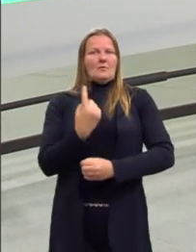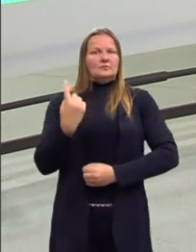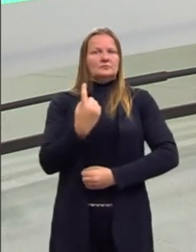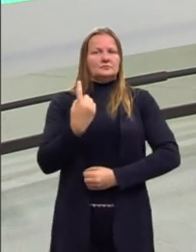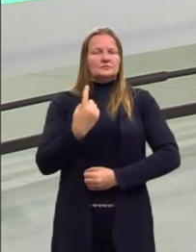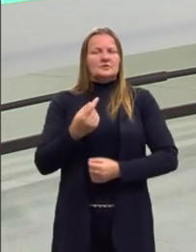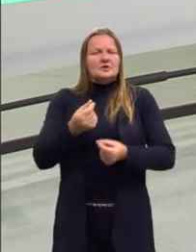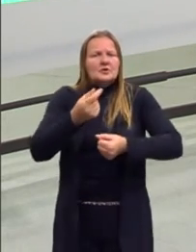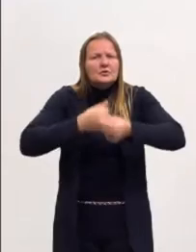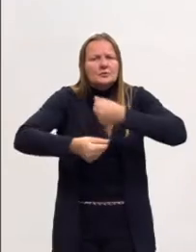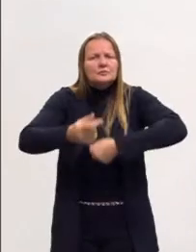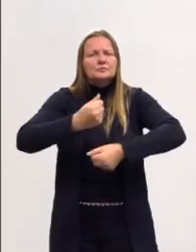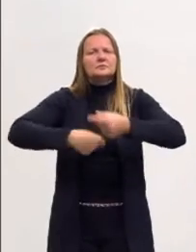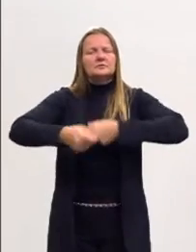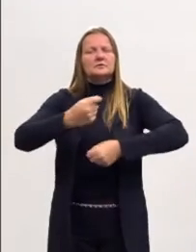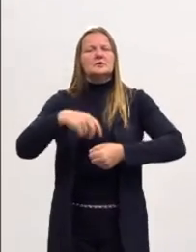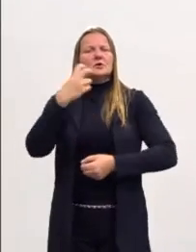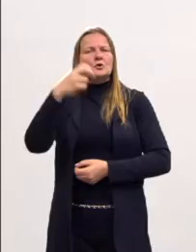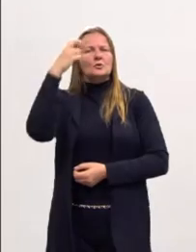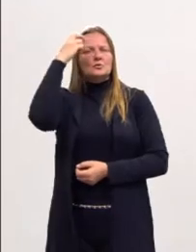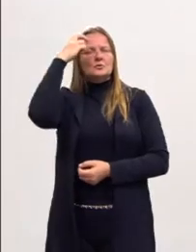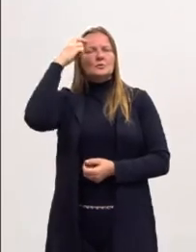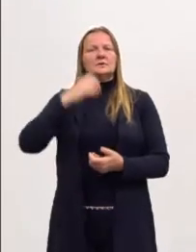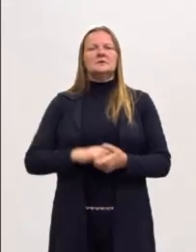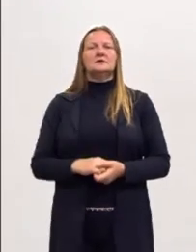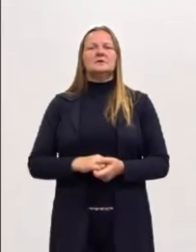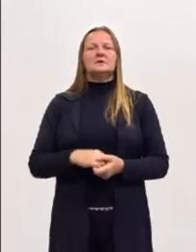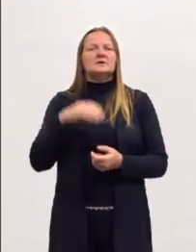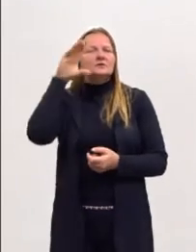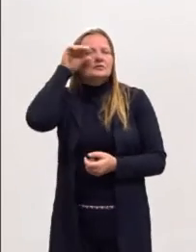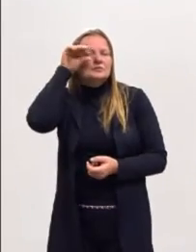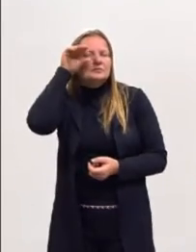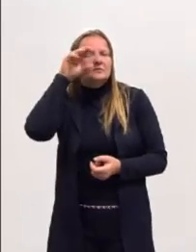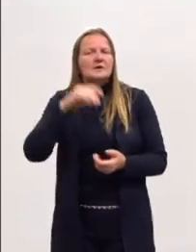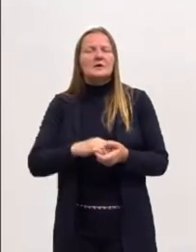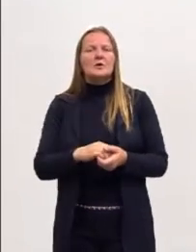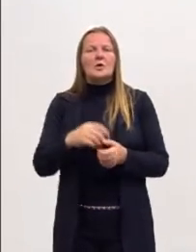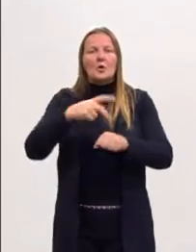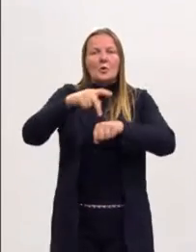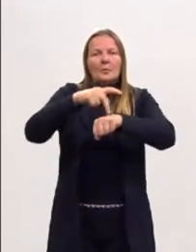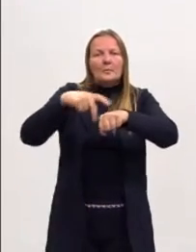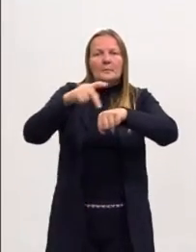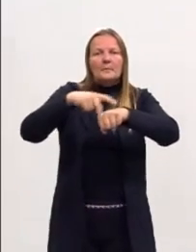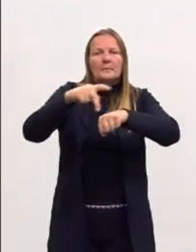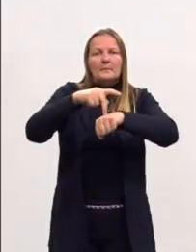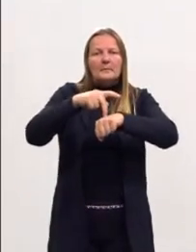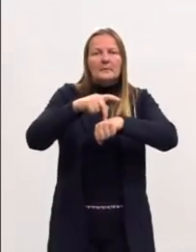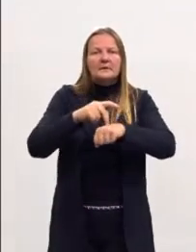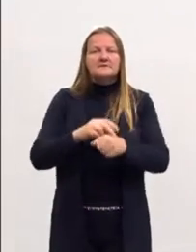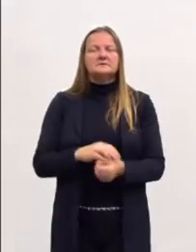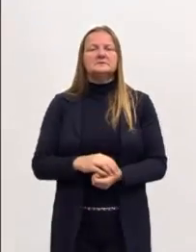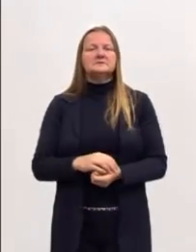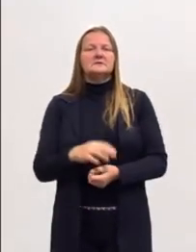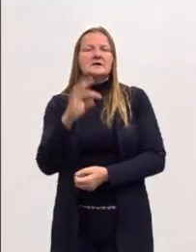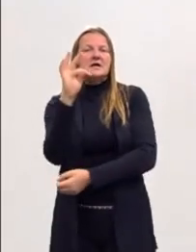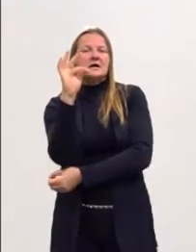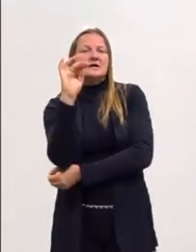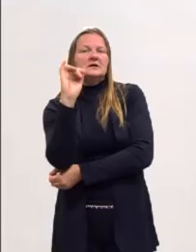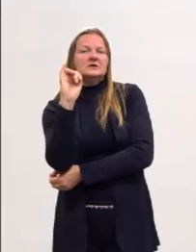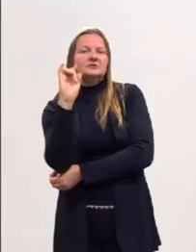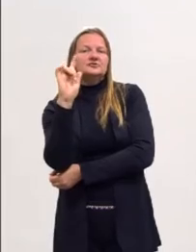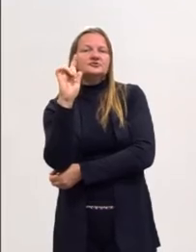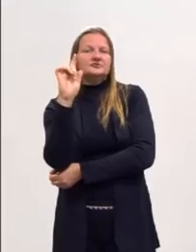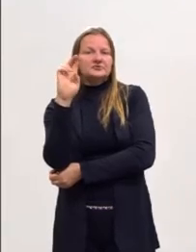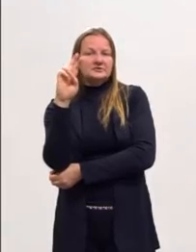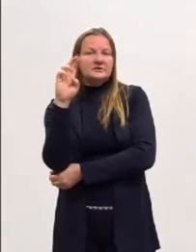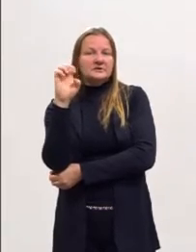coisas economicamente e culturalmente né Nós observamos os países Tigres Asiáticos entramos na